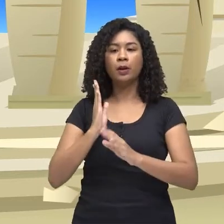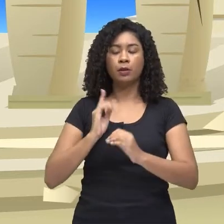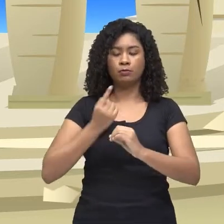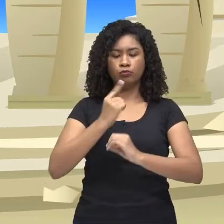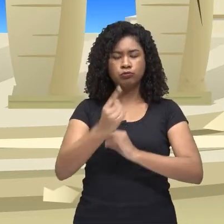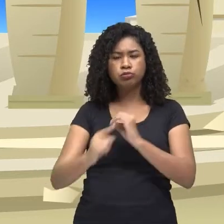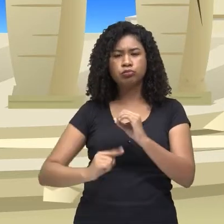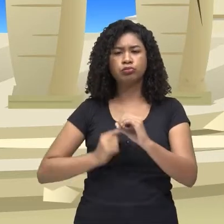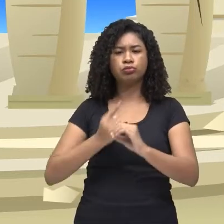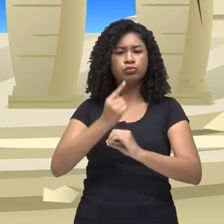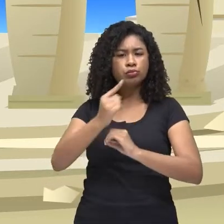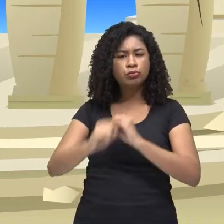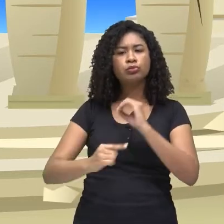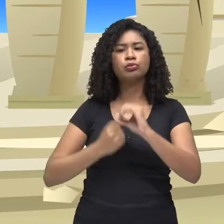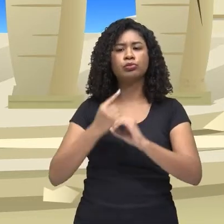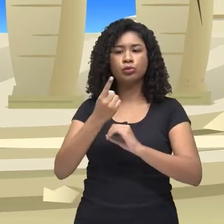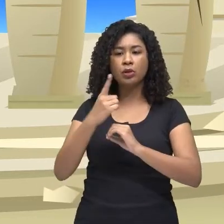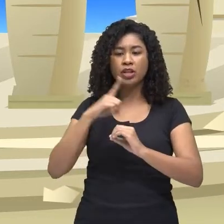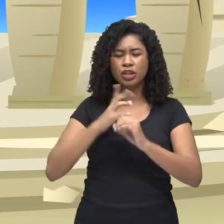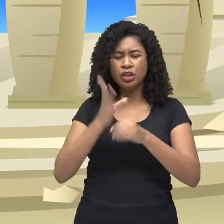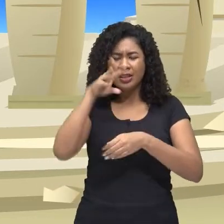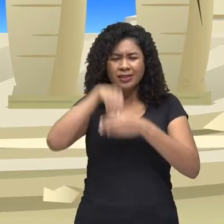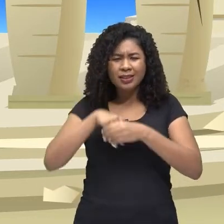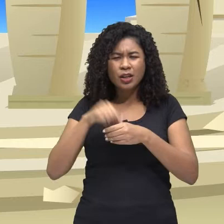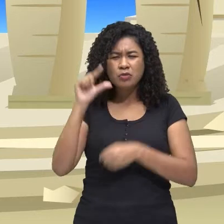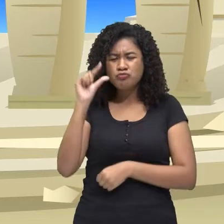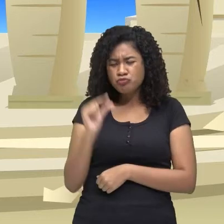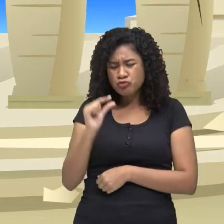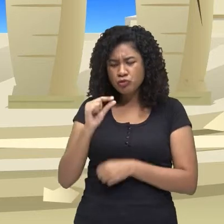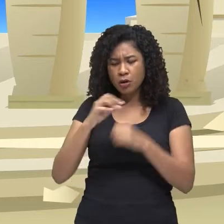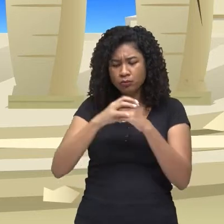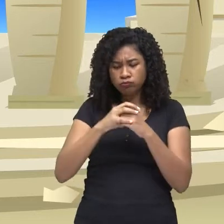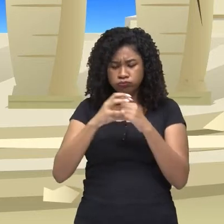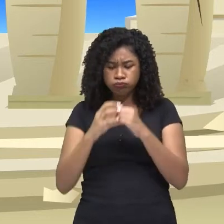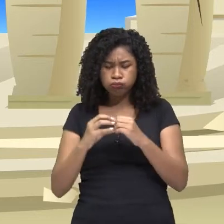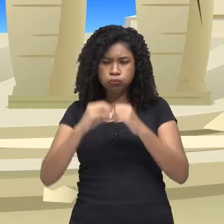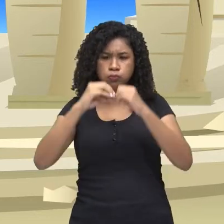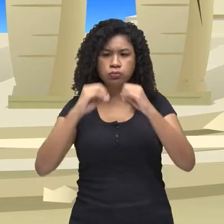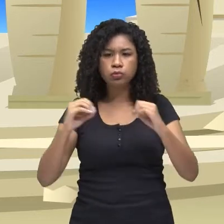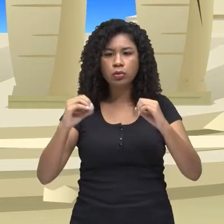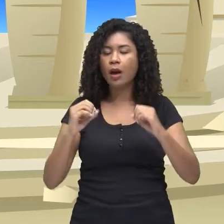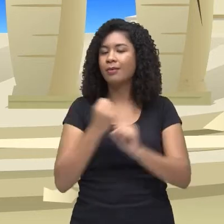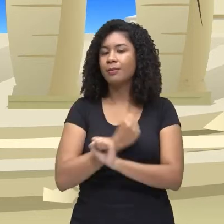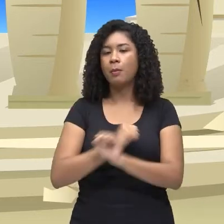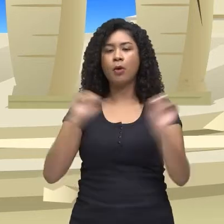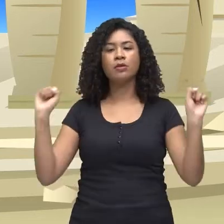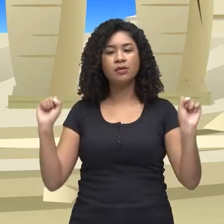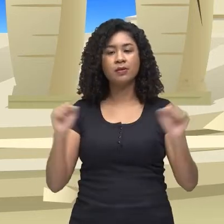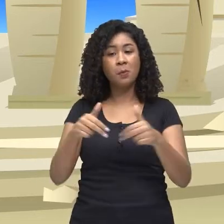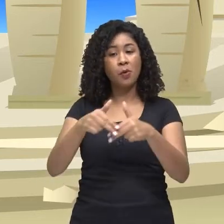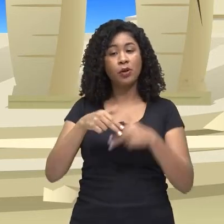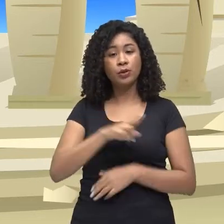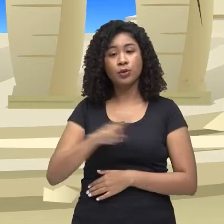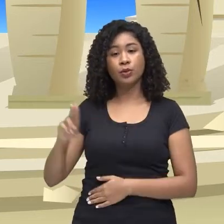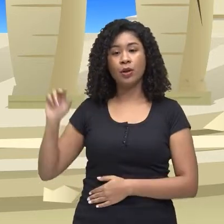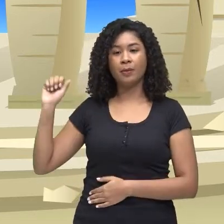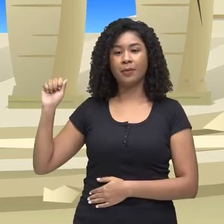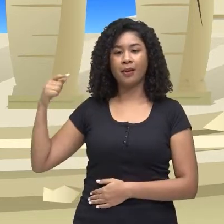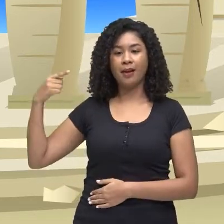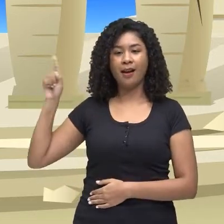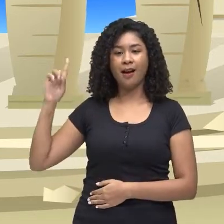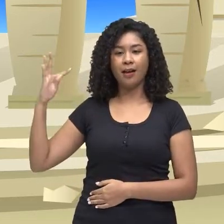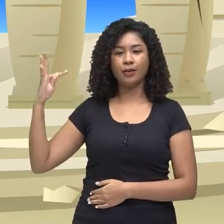existia algo muito menor e que era indivisível. E eles deram o nome de átomo. E isso foi